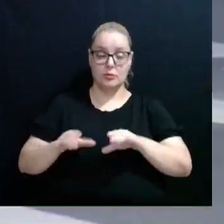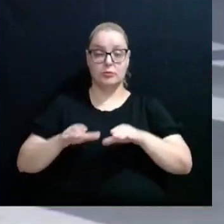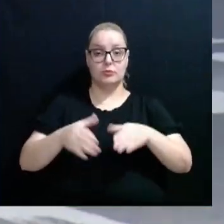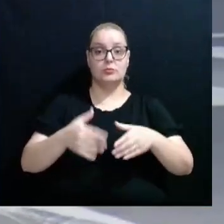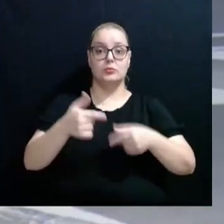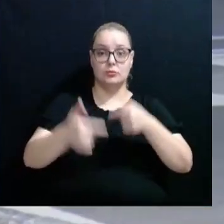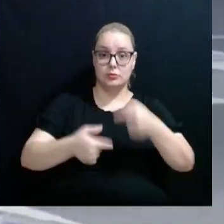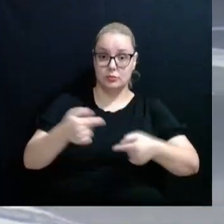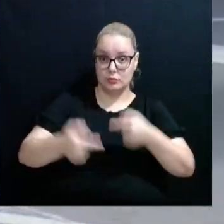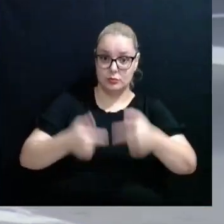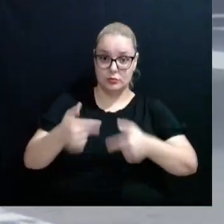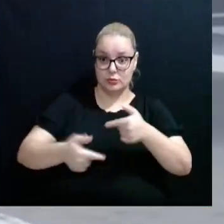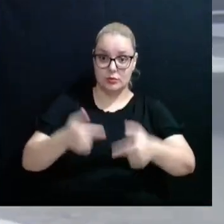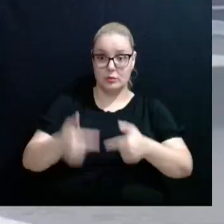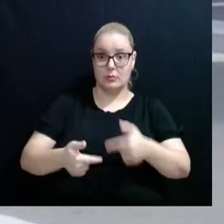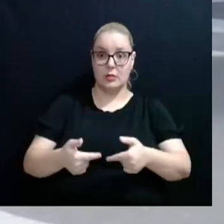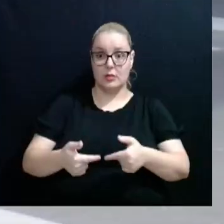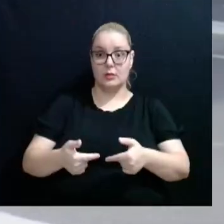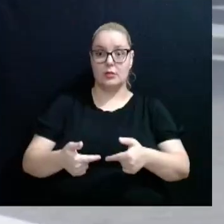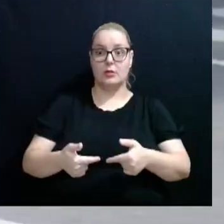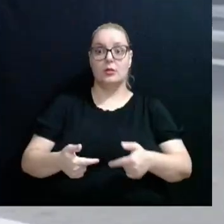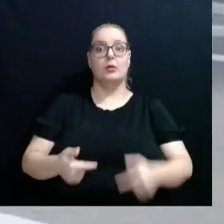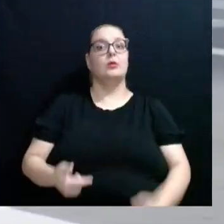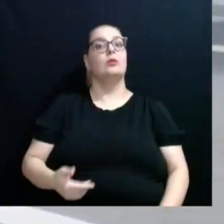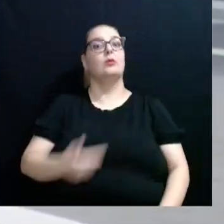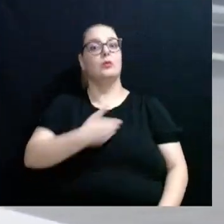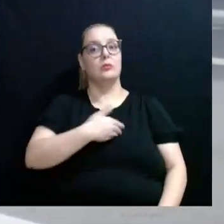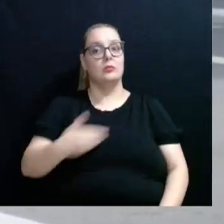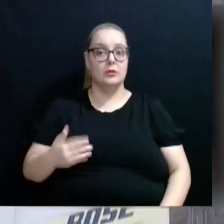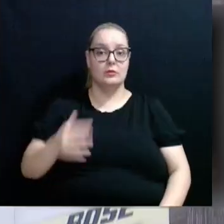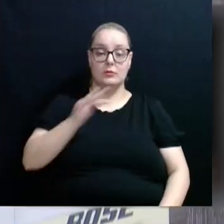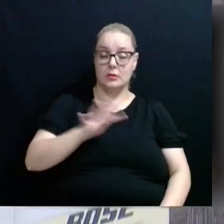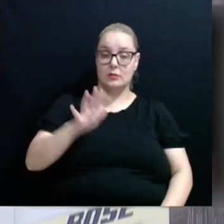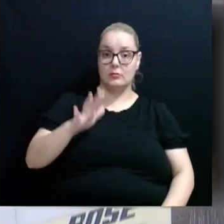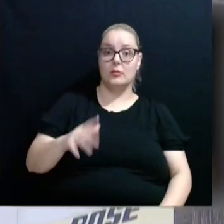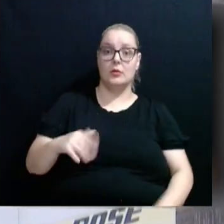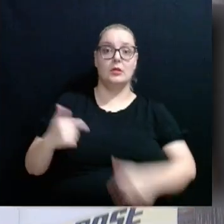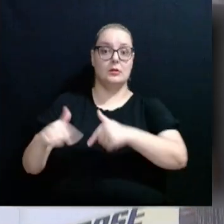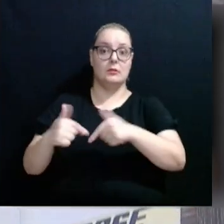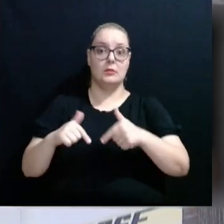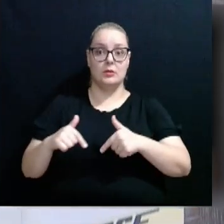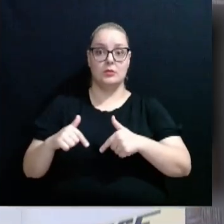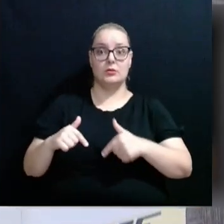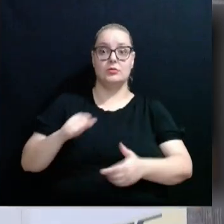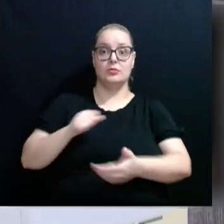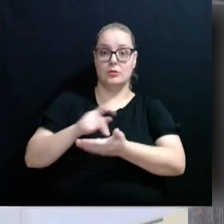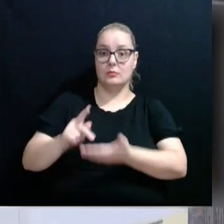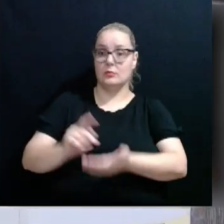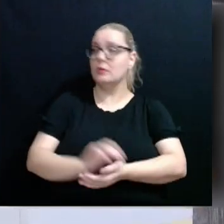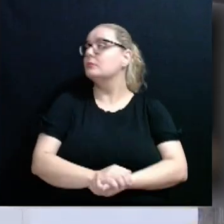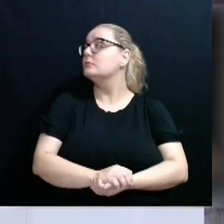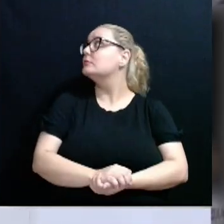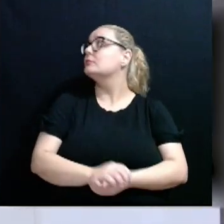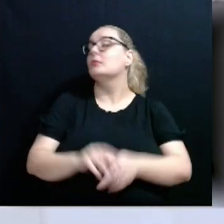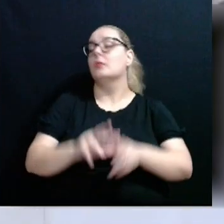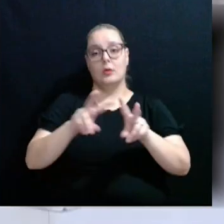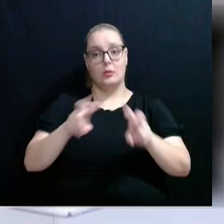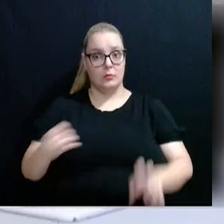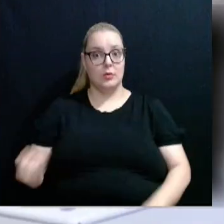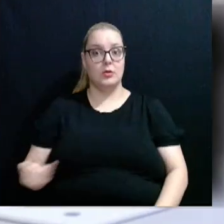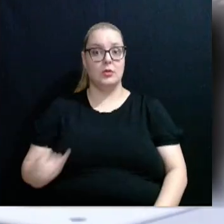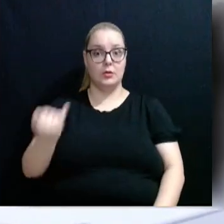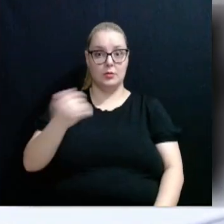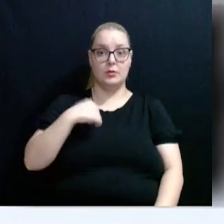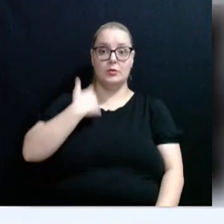entre o governo federal e trabalhadores de aplicativos. Uma temática muito importante que a gente está